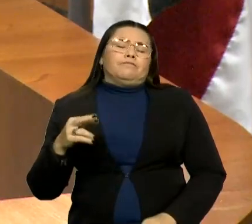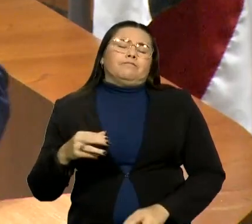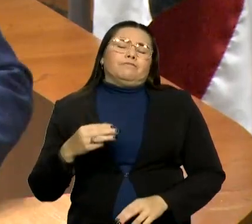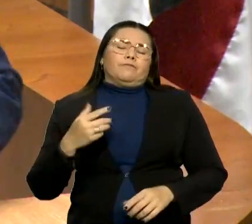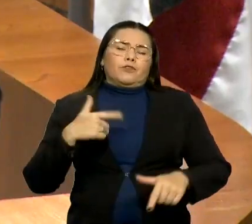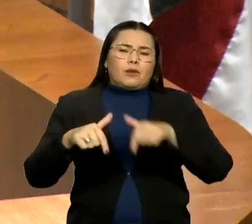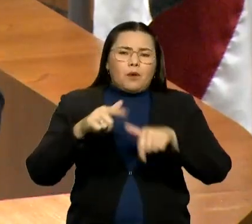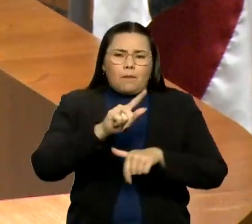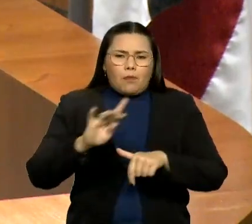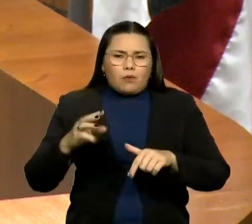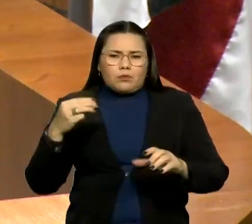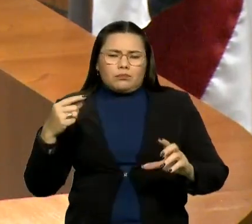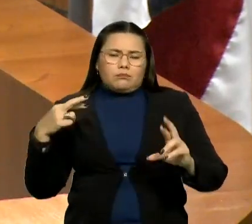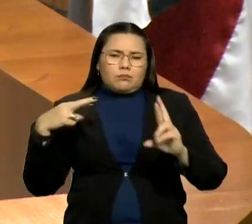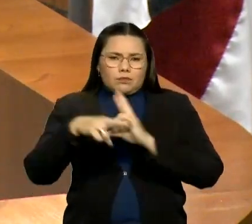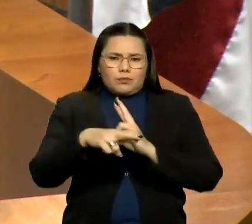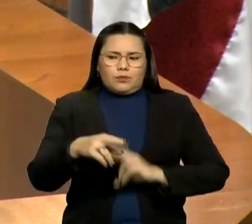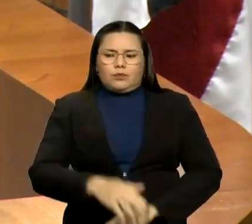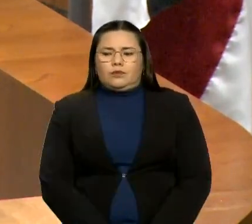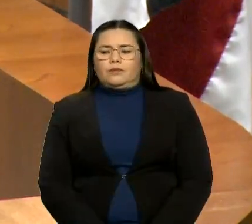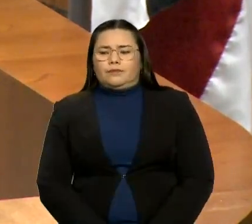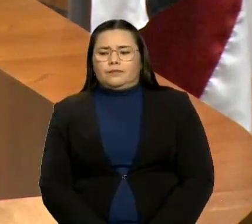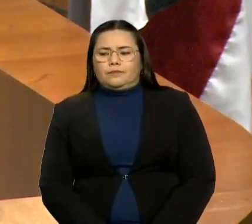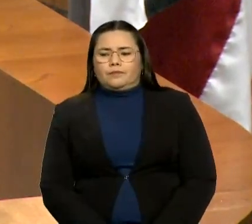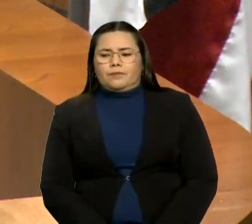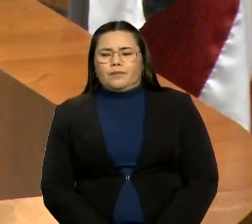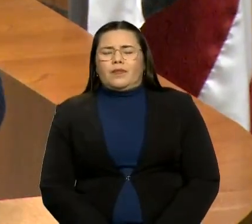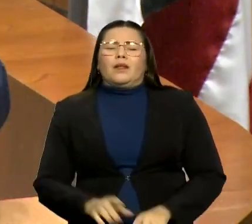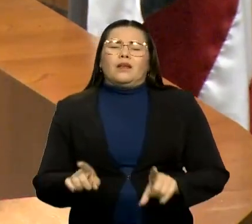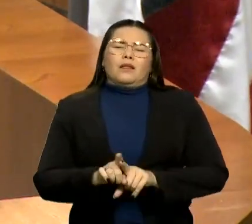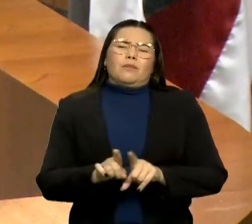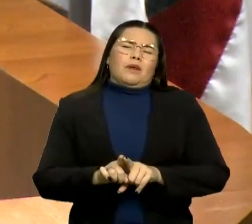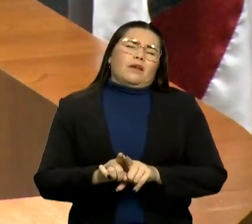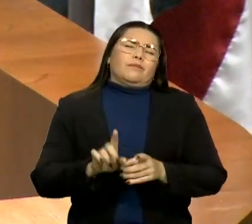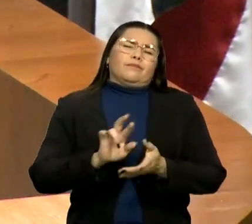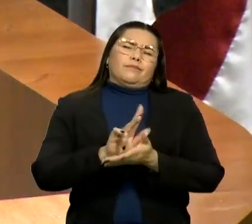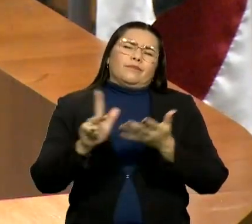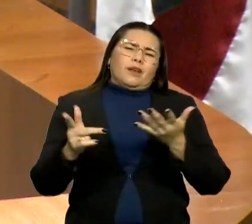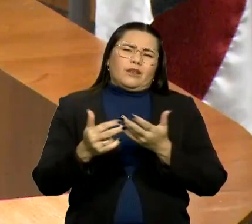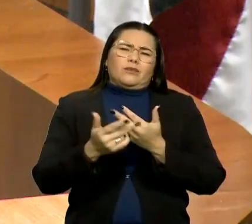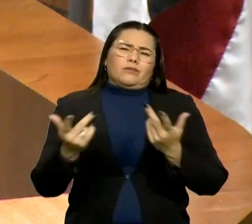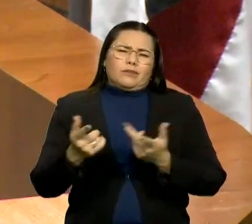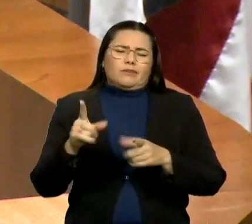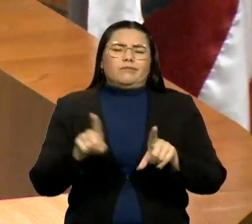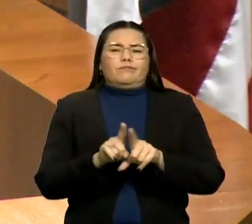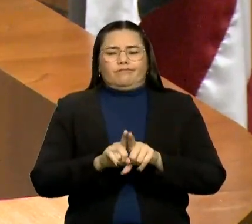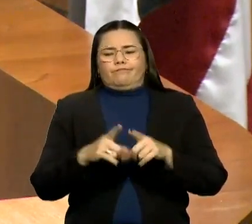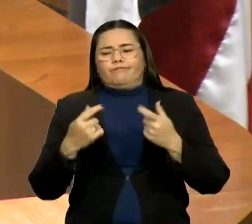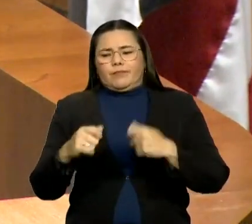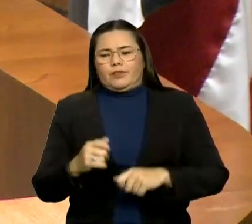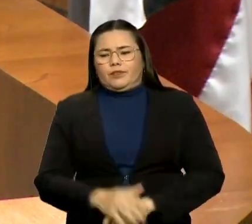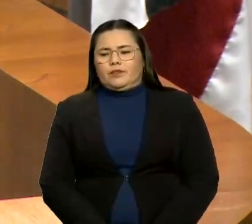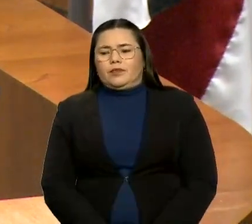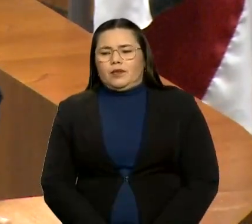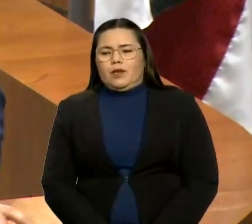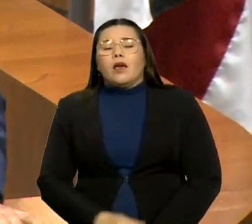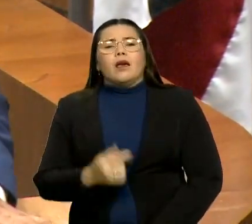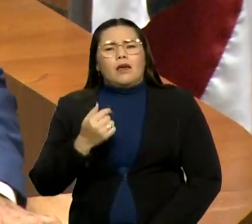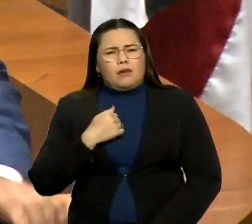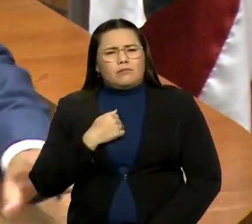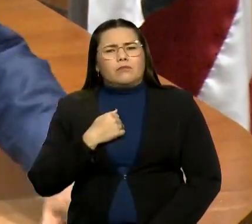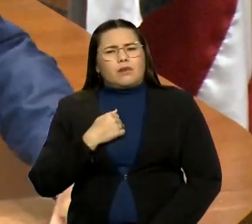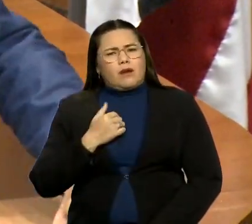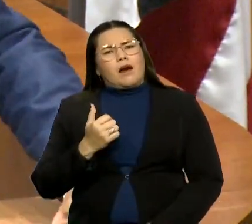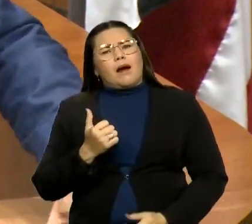serem feitas no município da Raposa. Servidores públicos da Raposa, continue contando com o professor e deputado Wellington do curso. Muito obrigado